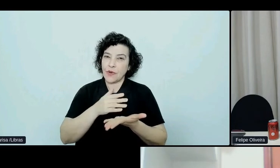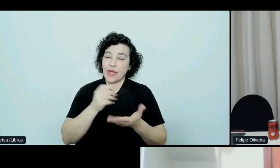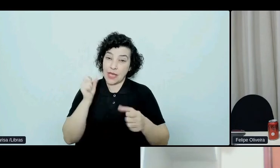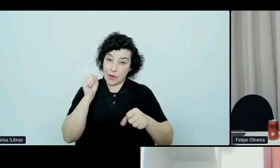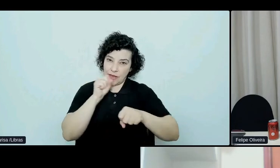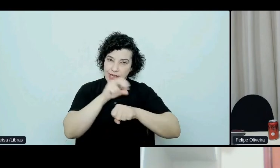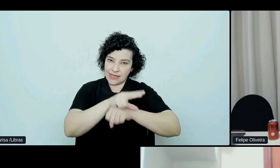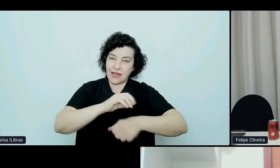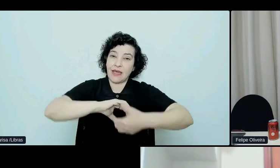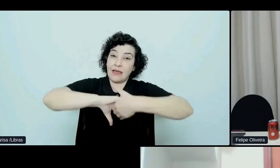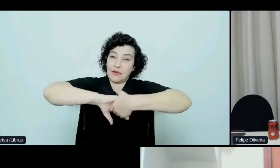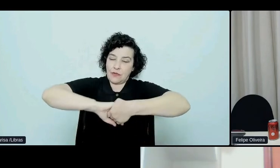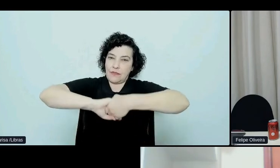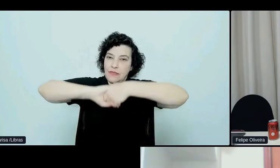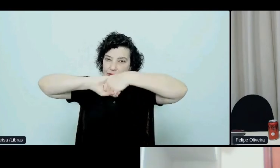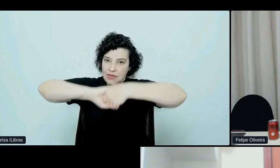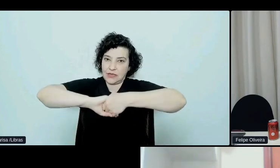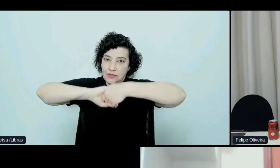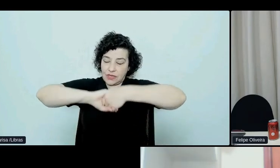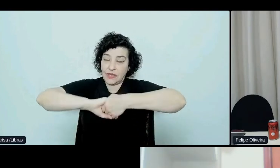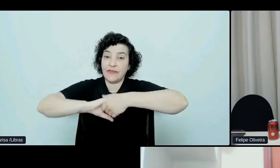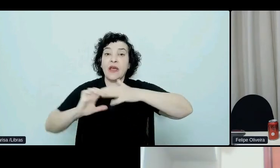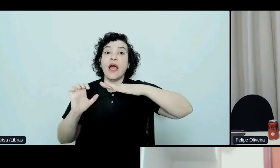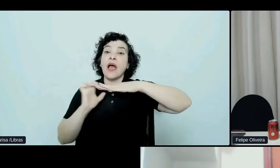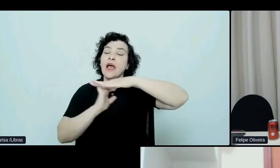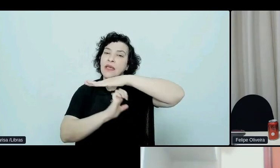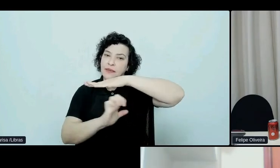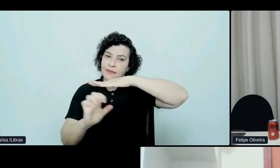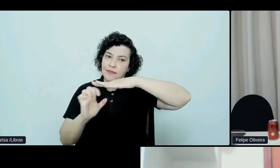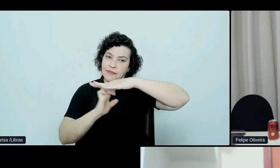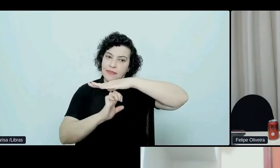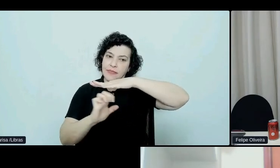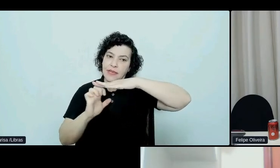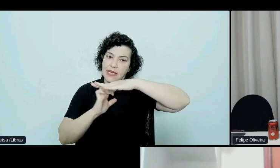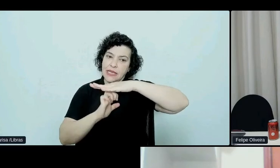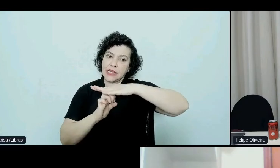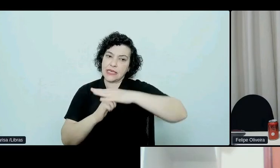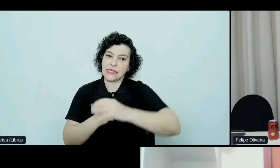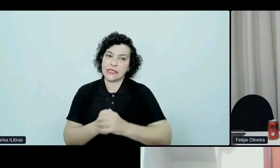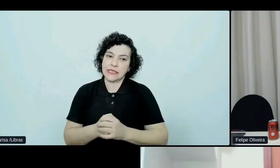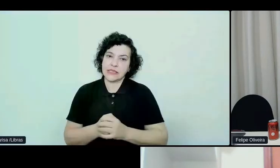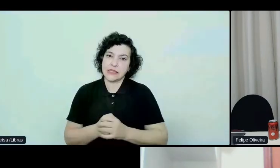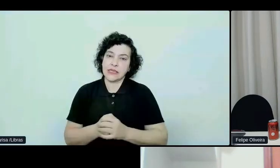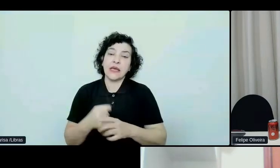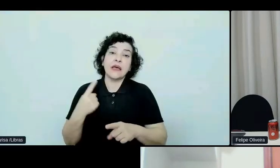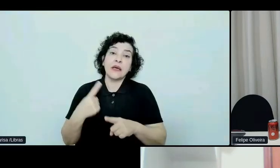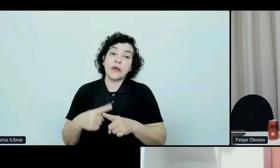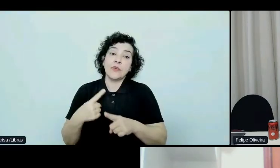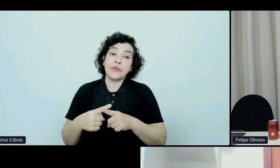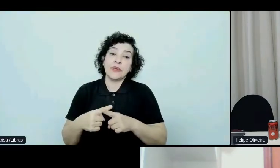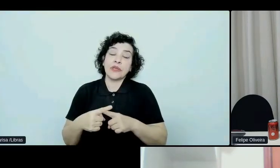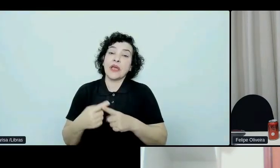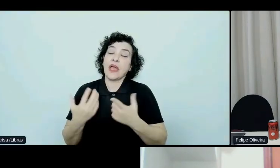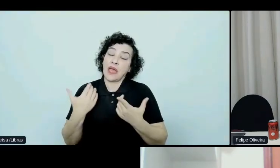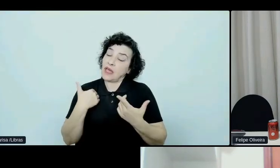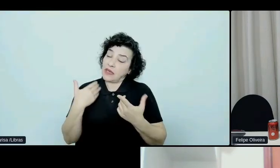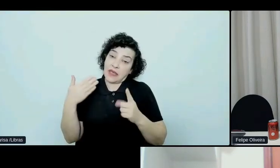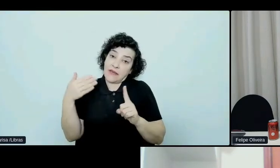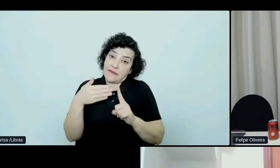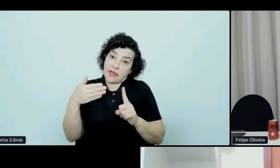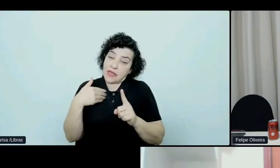máximo de si. Então, isso é um primeiro ponto. Eu tive uma ótima experiência nessa questão. Quando